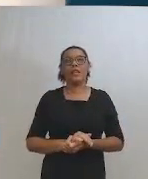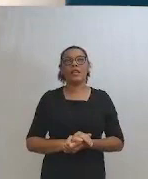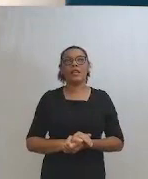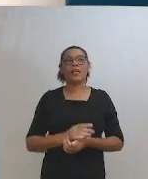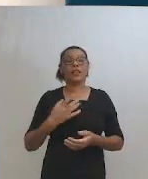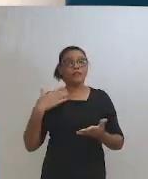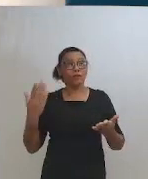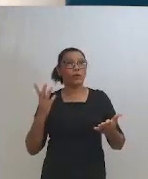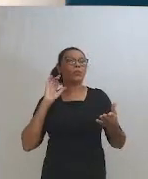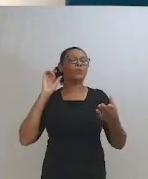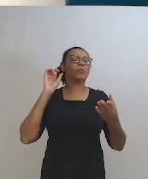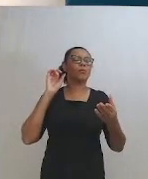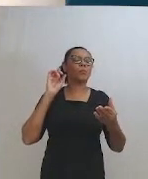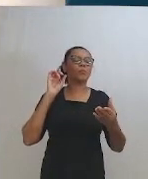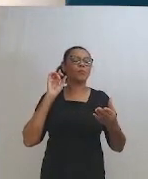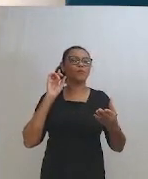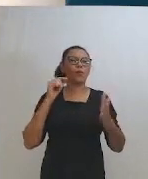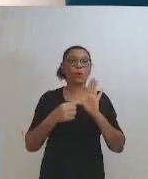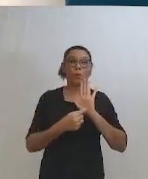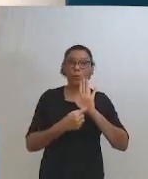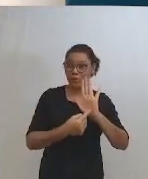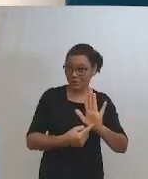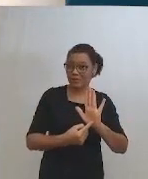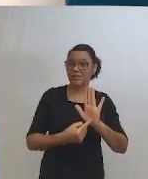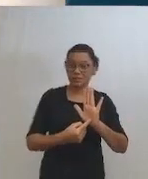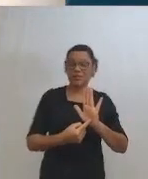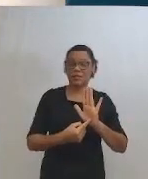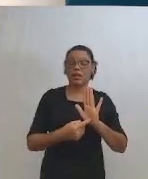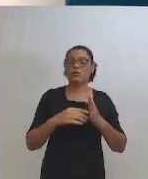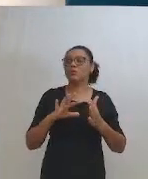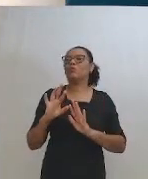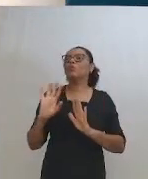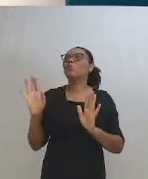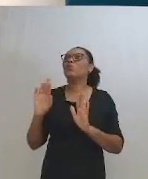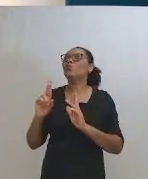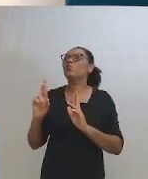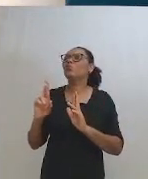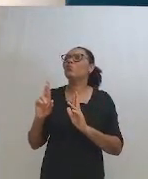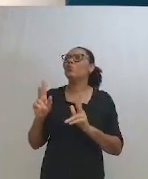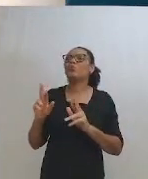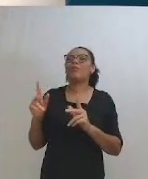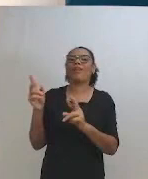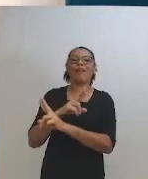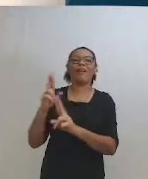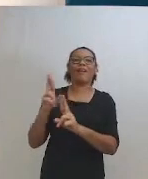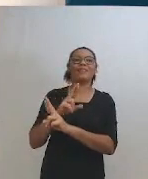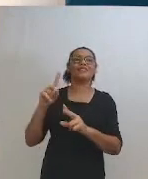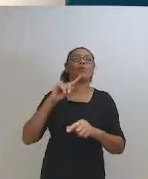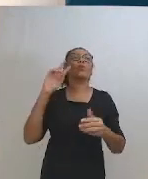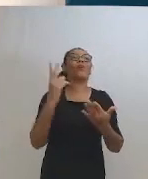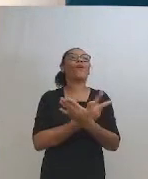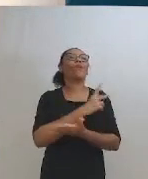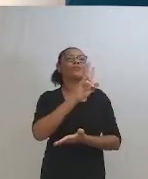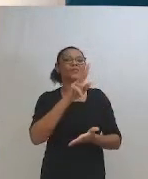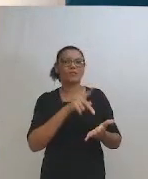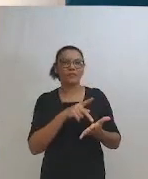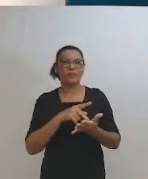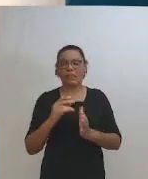agravada não são aplicados ao caso concreto, por cuidar de situação distinta. Nada disso foi